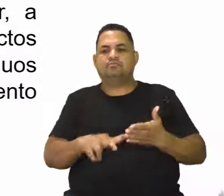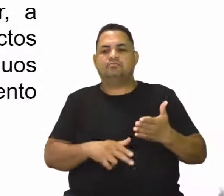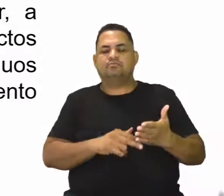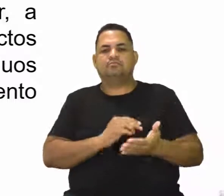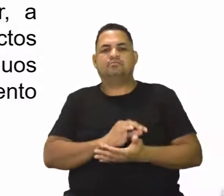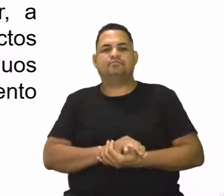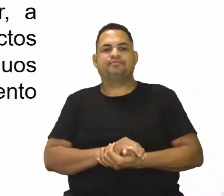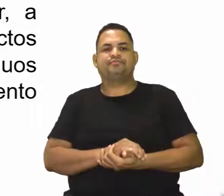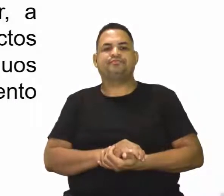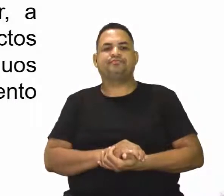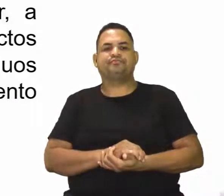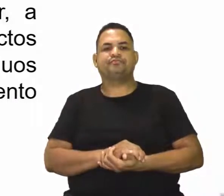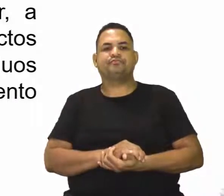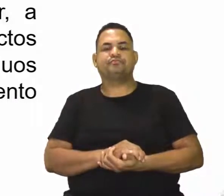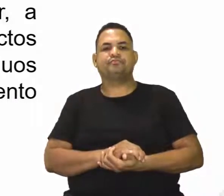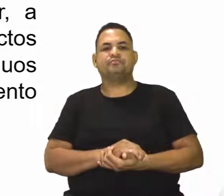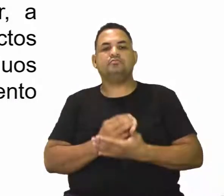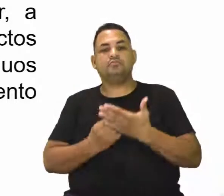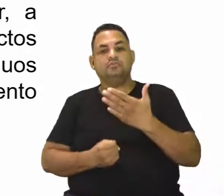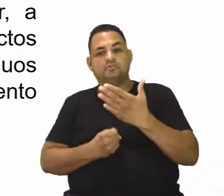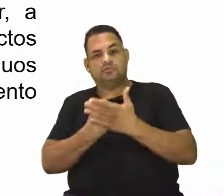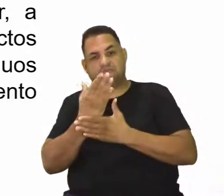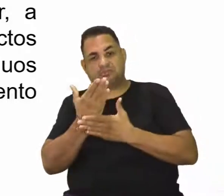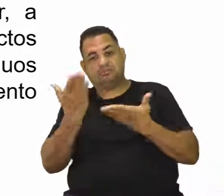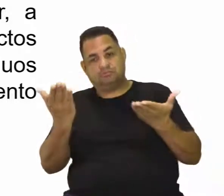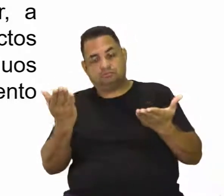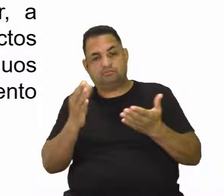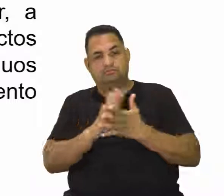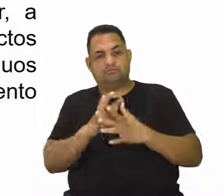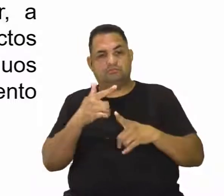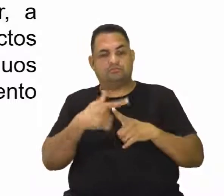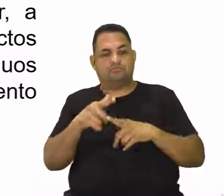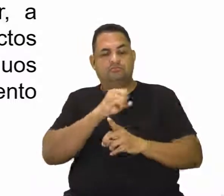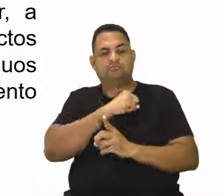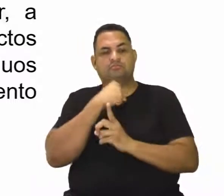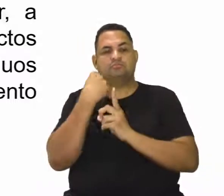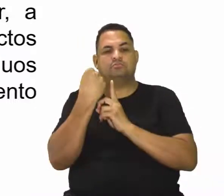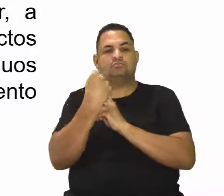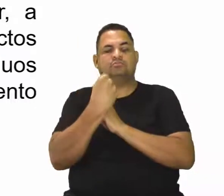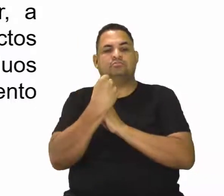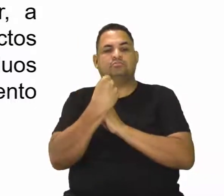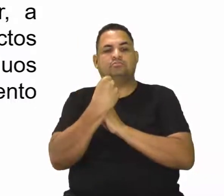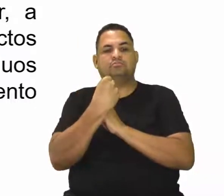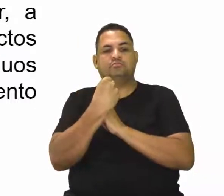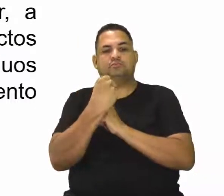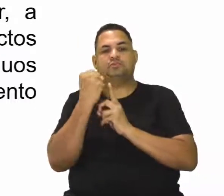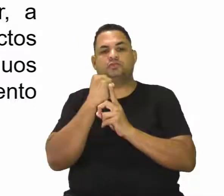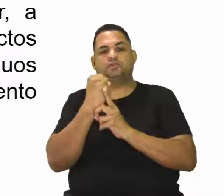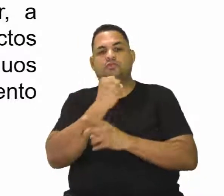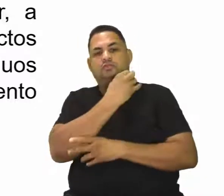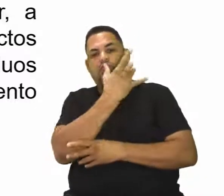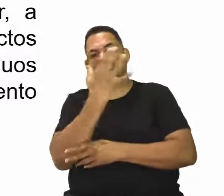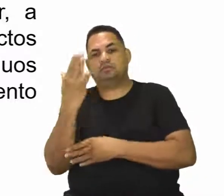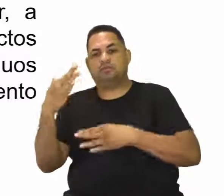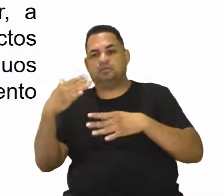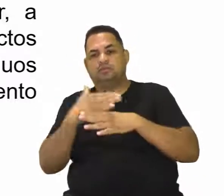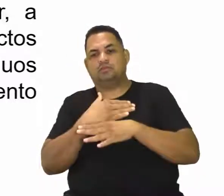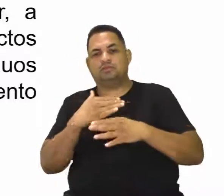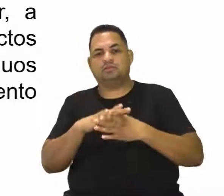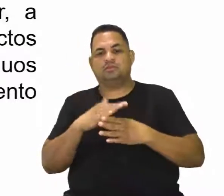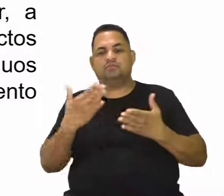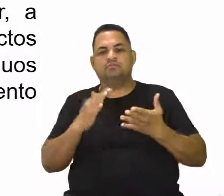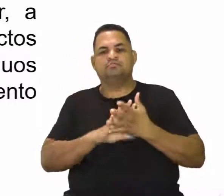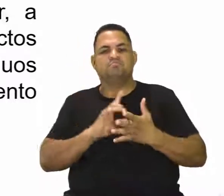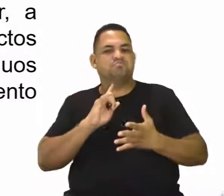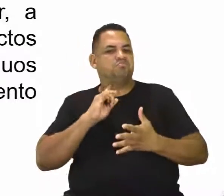países. Com isso emergem os problemas socioambientais urbanos, como a